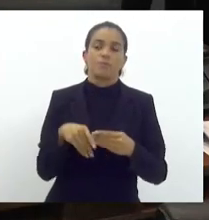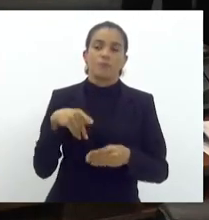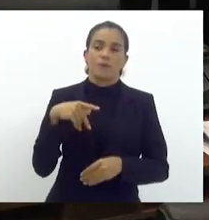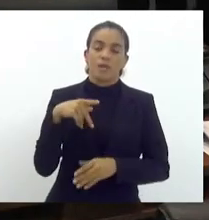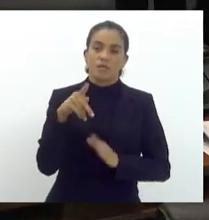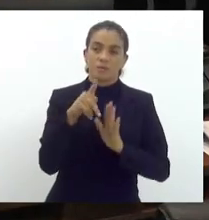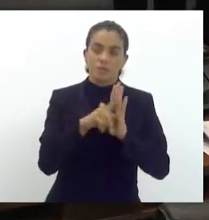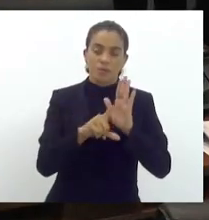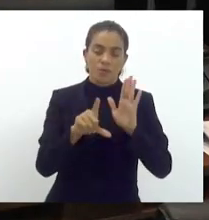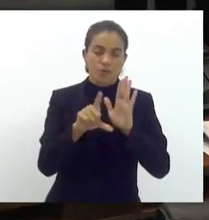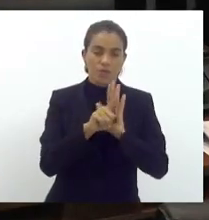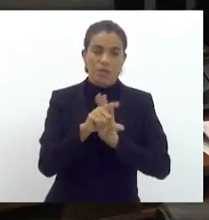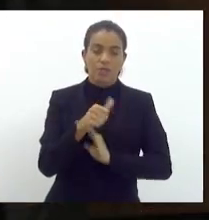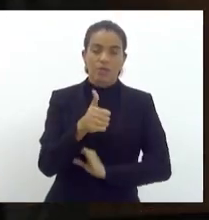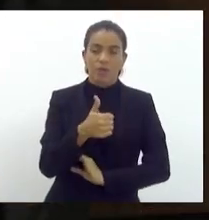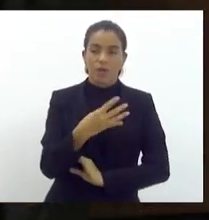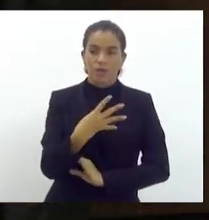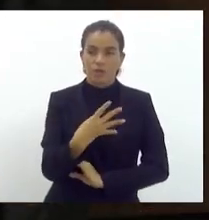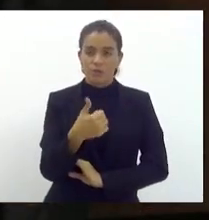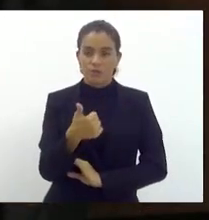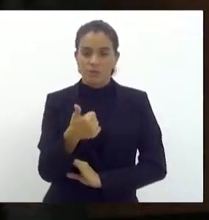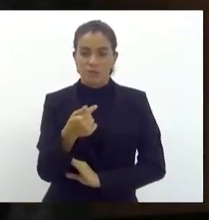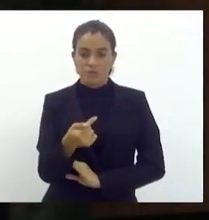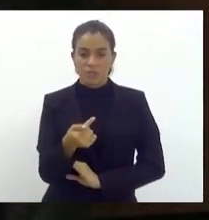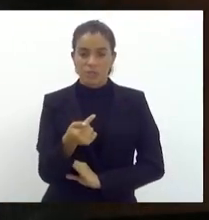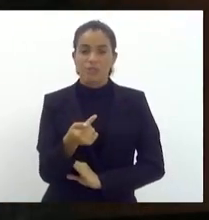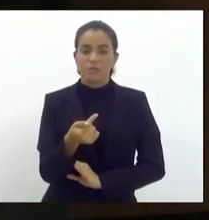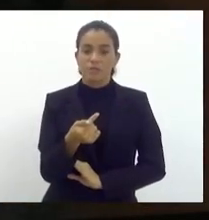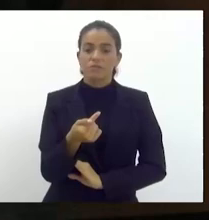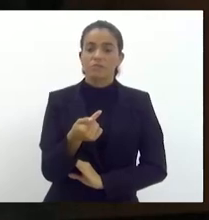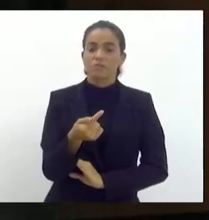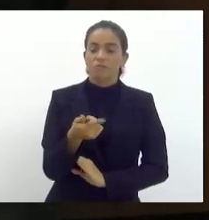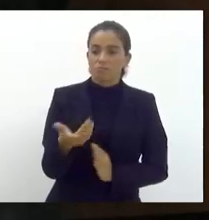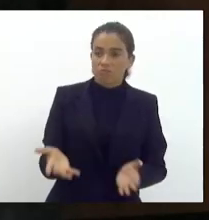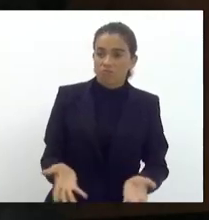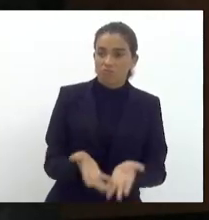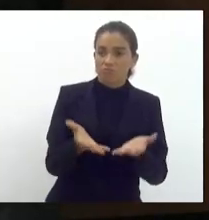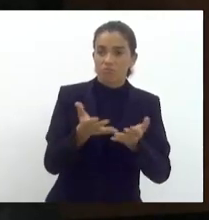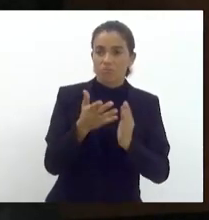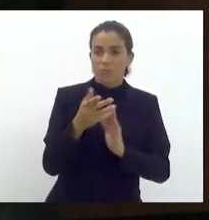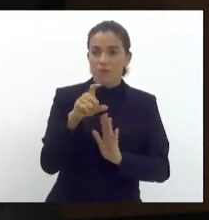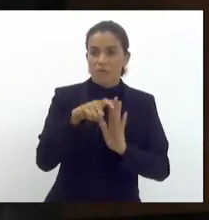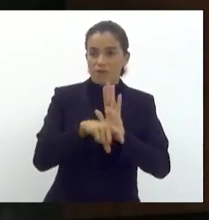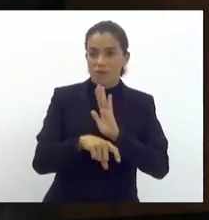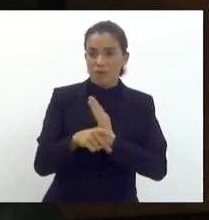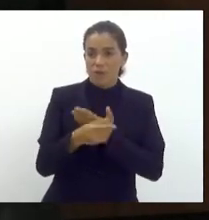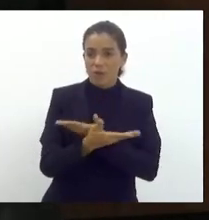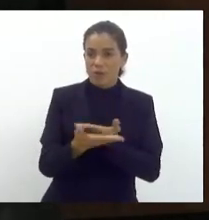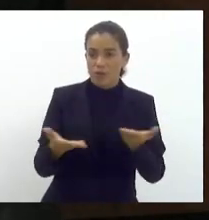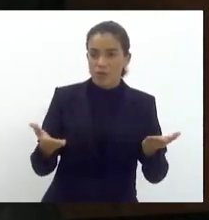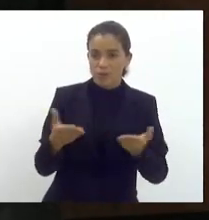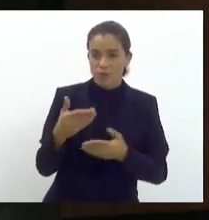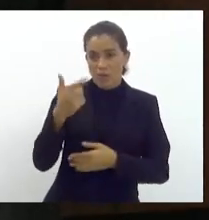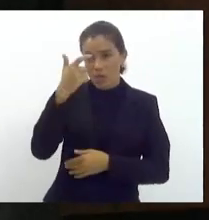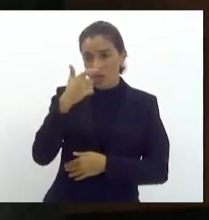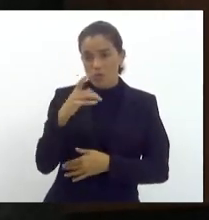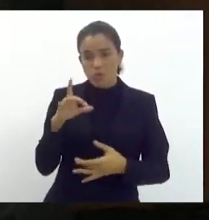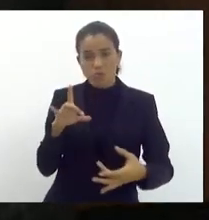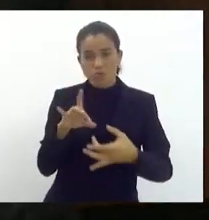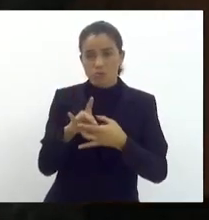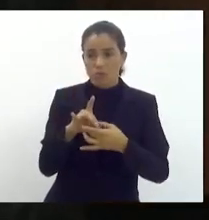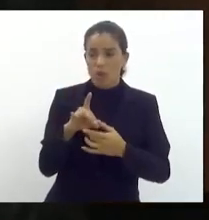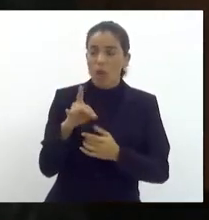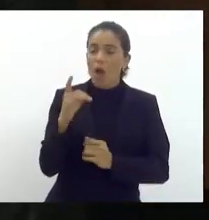1417 que concede esse sentido fiscal aos Produtores Rurais é conhecido dentro de todos que eu sou uma pessoa muito ligado